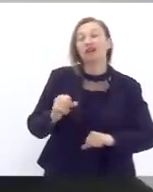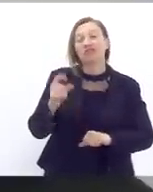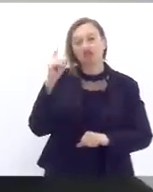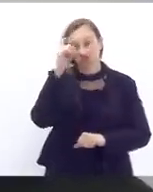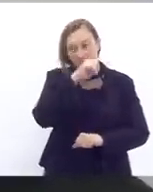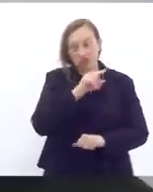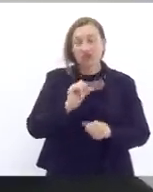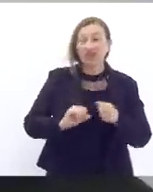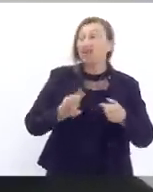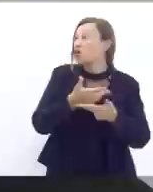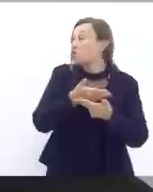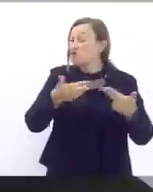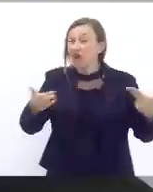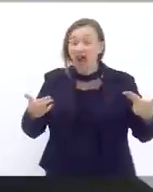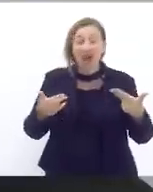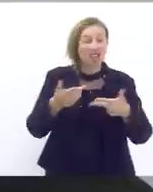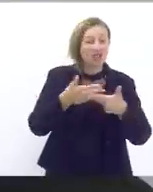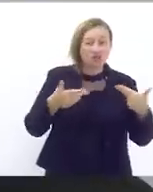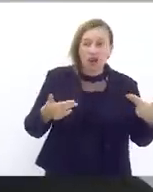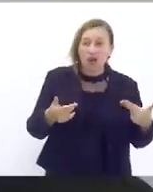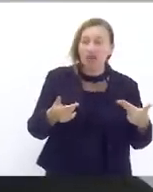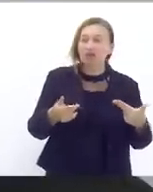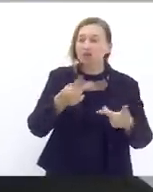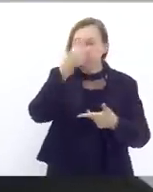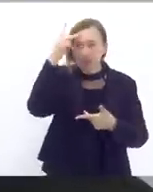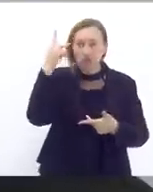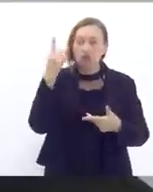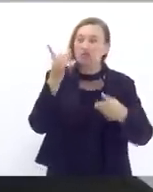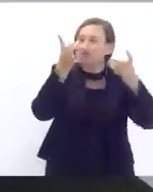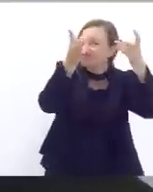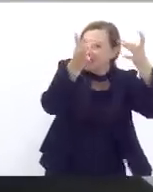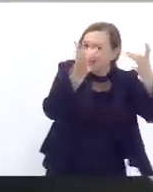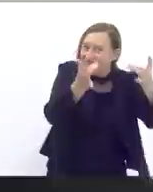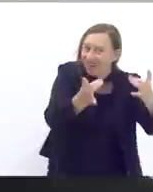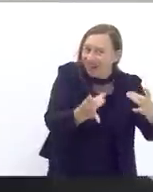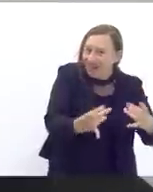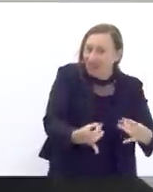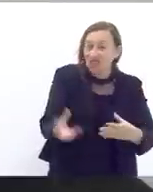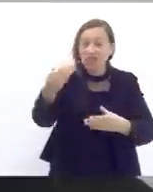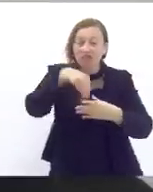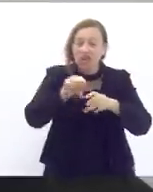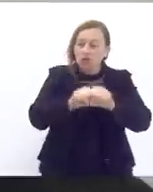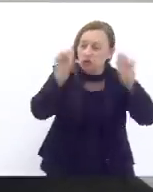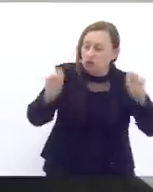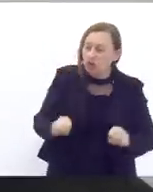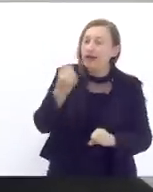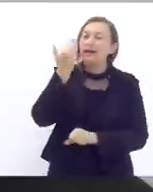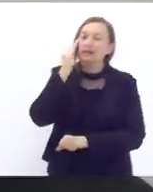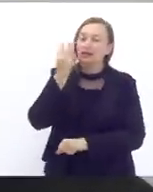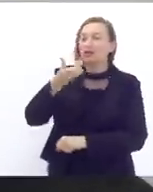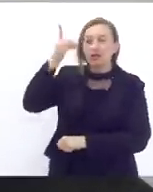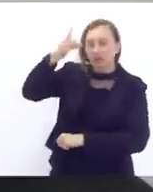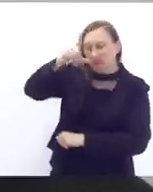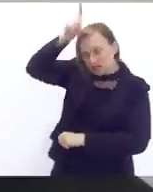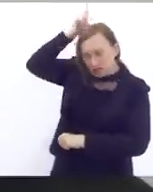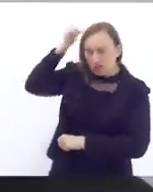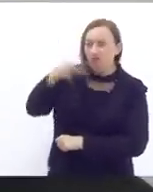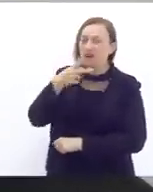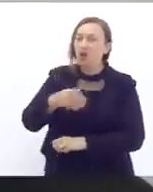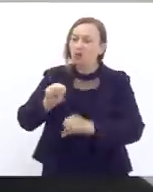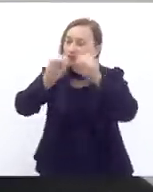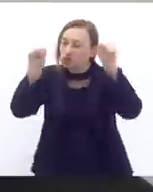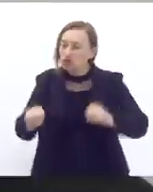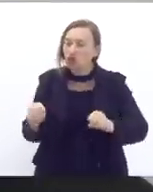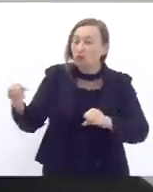se fazer porque são muitas pessoas são muitos detalhes dentro do sistema entendo que o Luis Paulo falou sobre um sistema